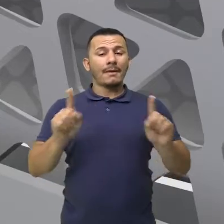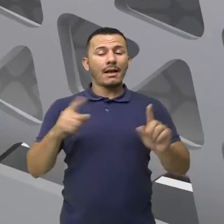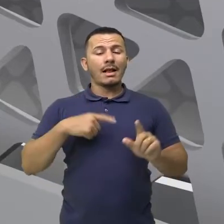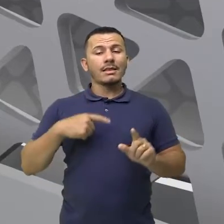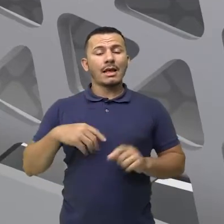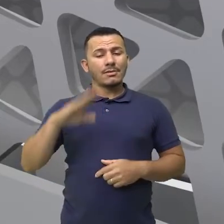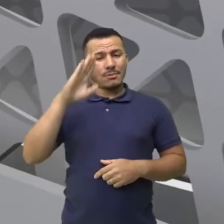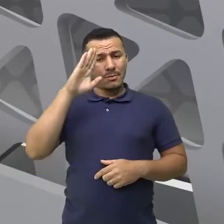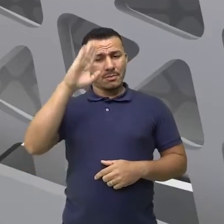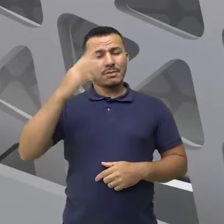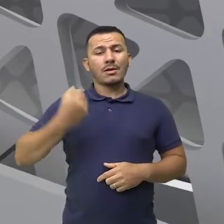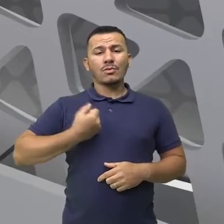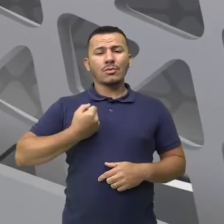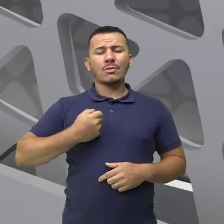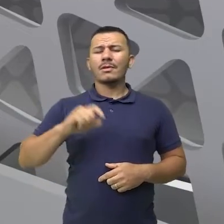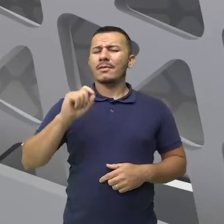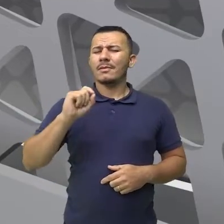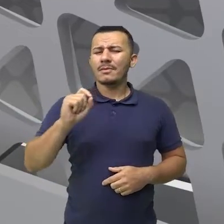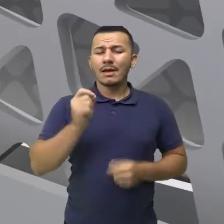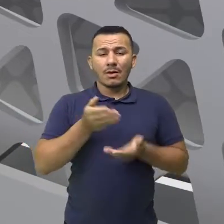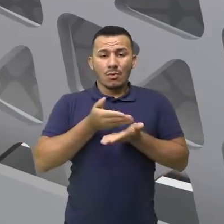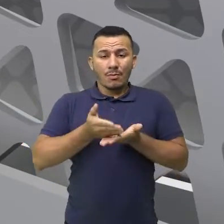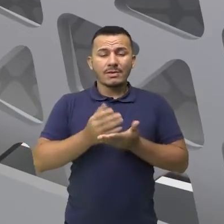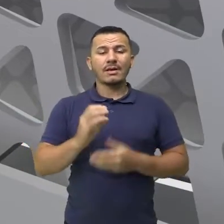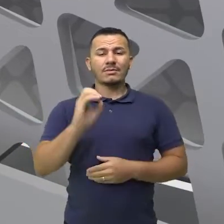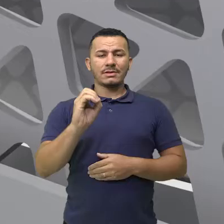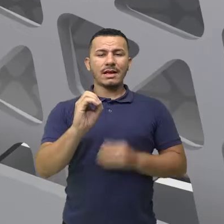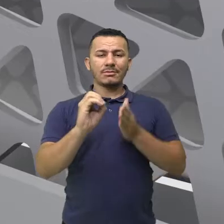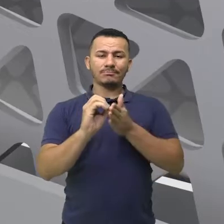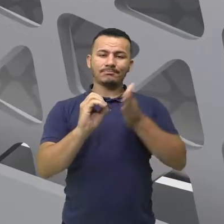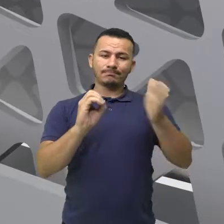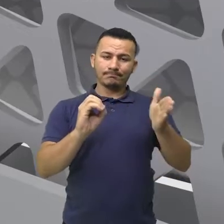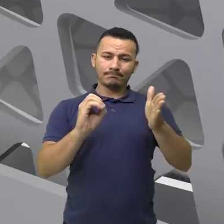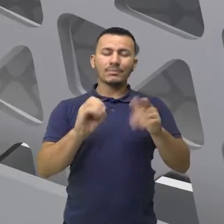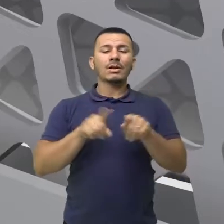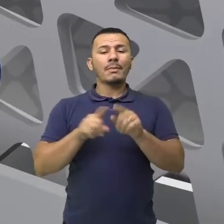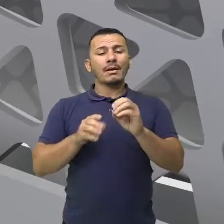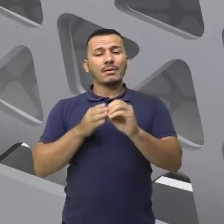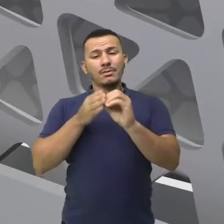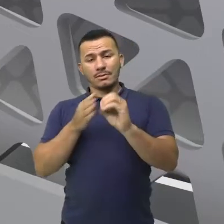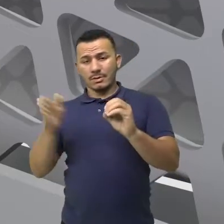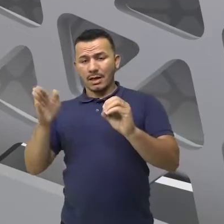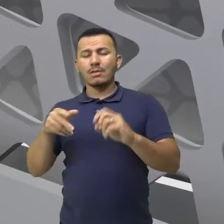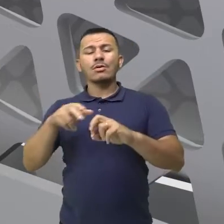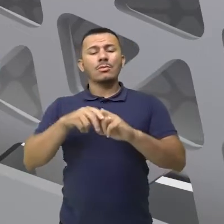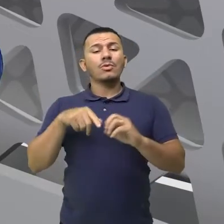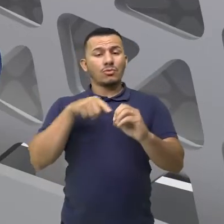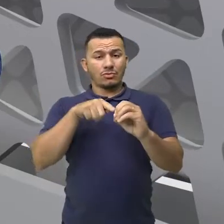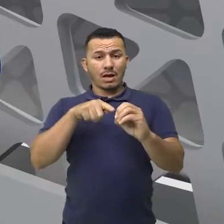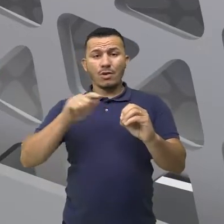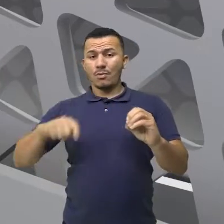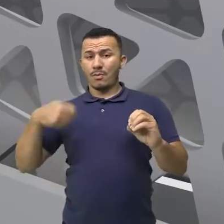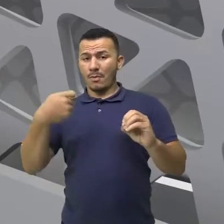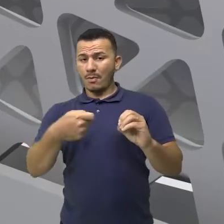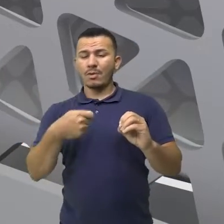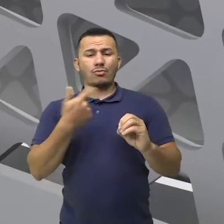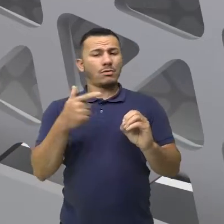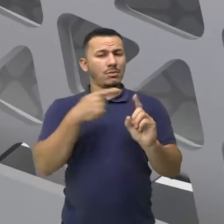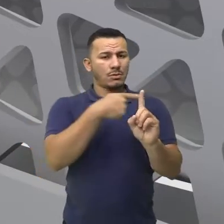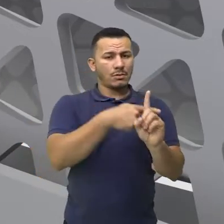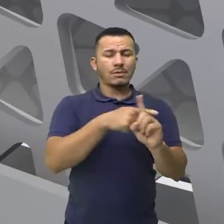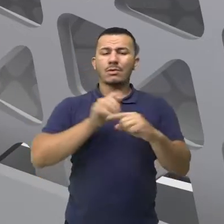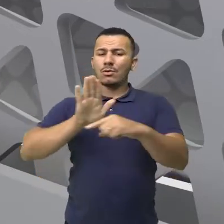a origem como zero. Lembrando que o zero, por ser origem, ele não erra